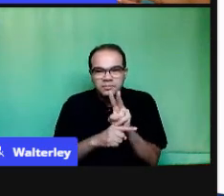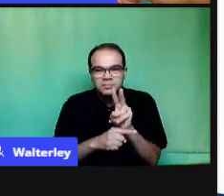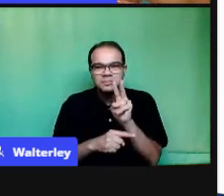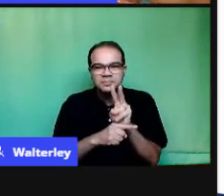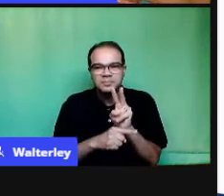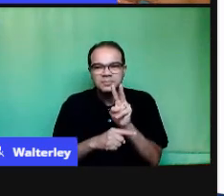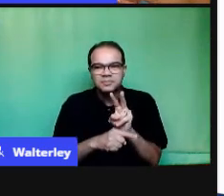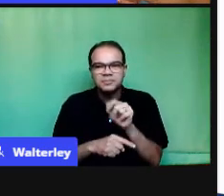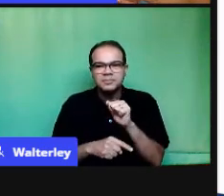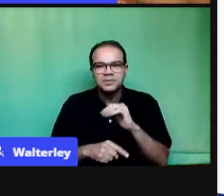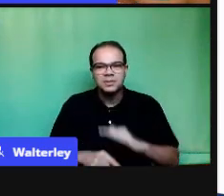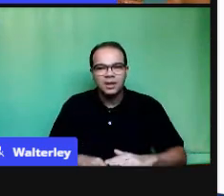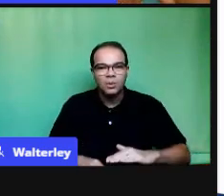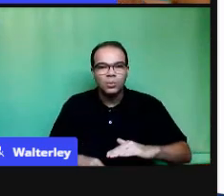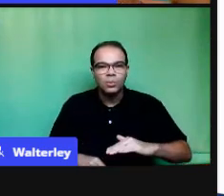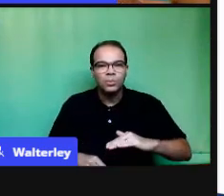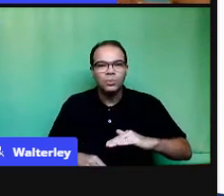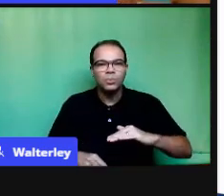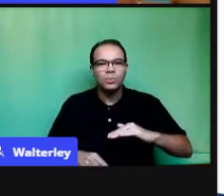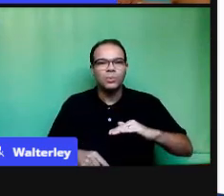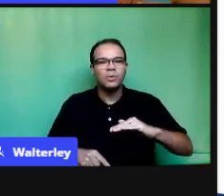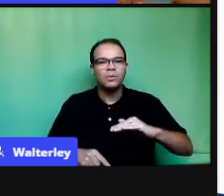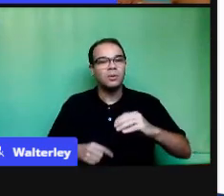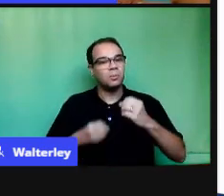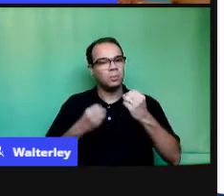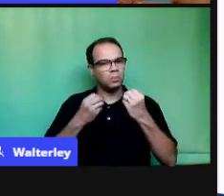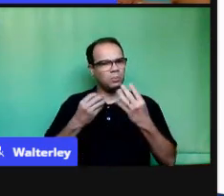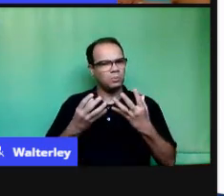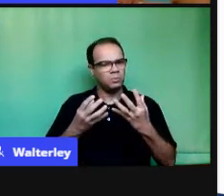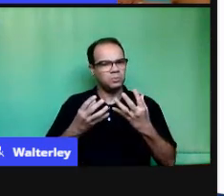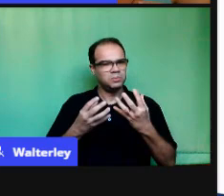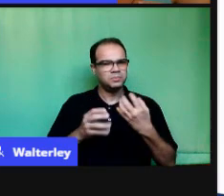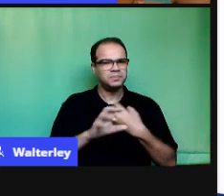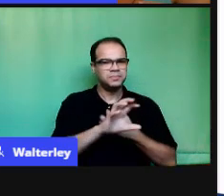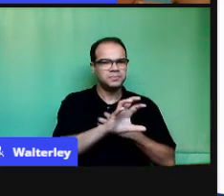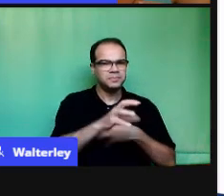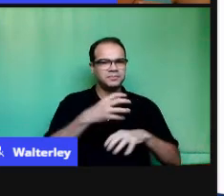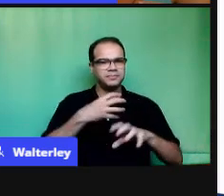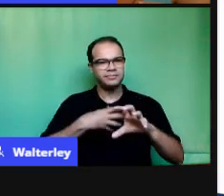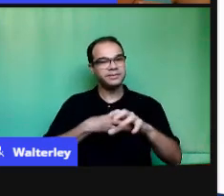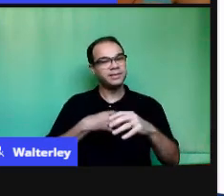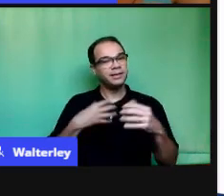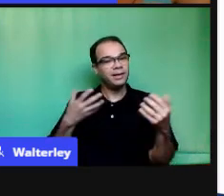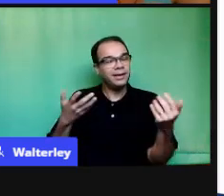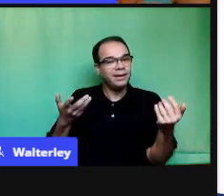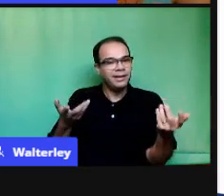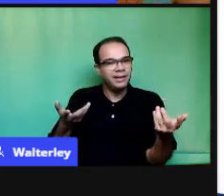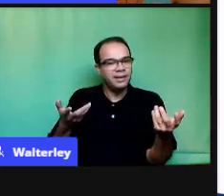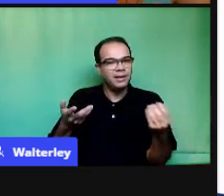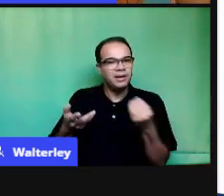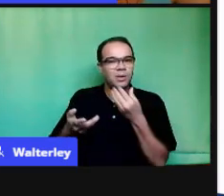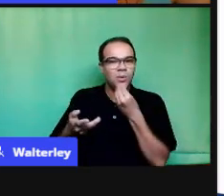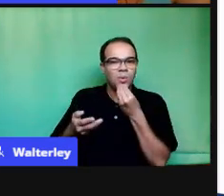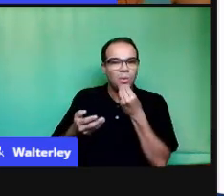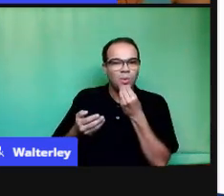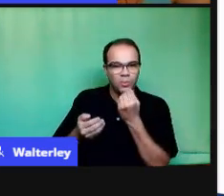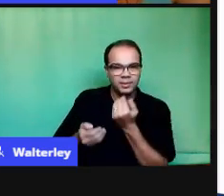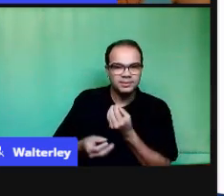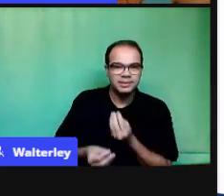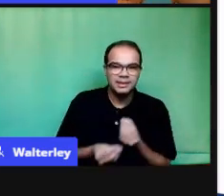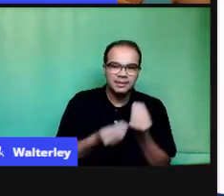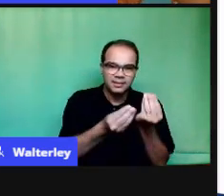crescer num ambiente de boa convivência com o ser humano. Então, ela está sendo alimentada e, ao mesmo tempo que ela está sendo alimentada, ela está sendo